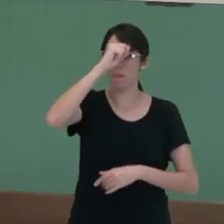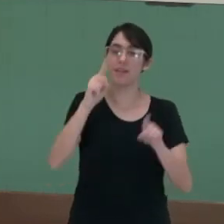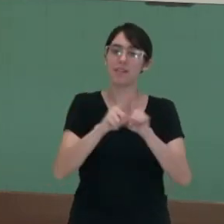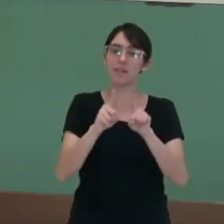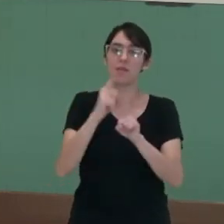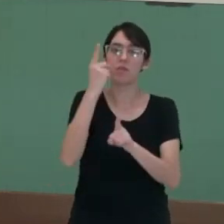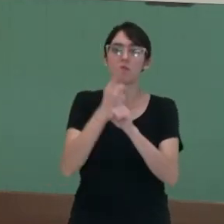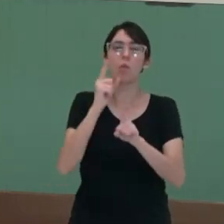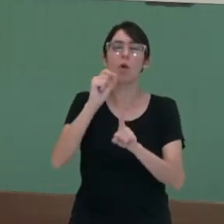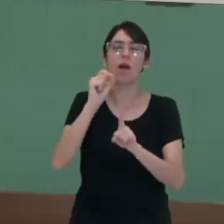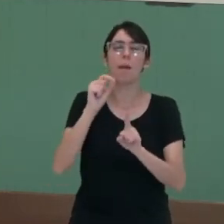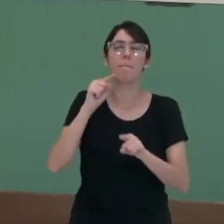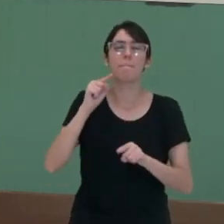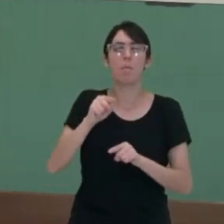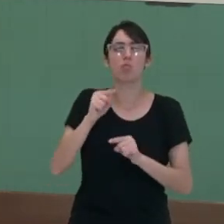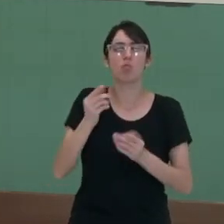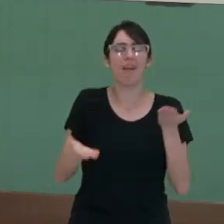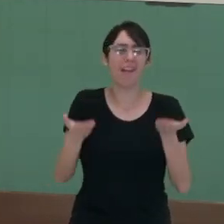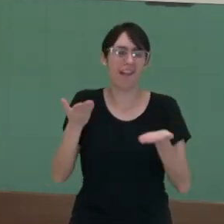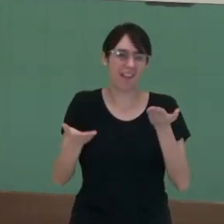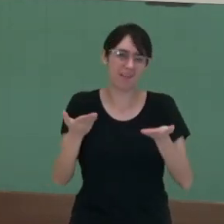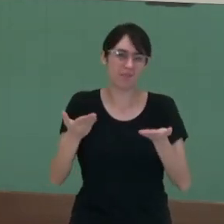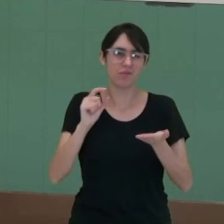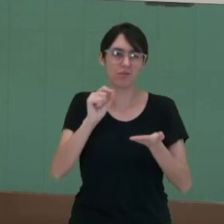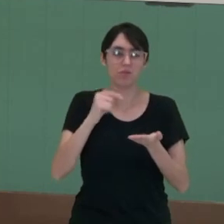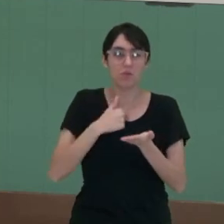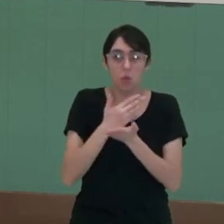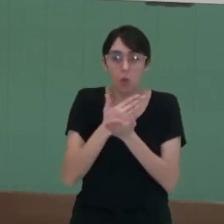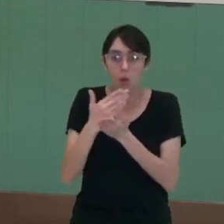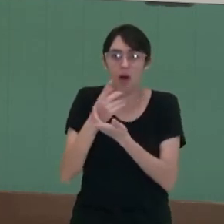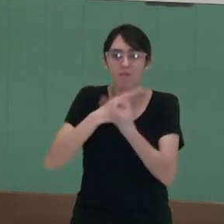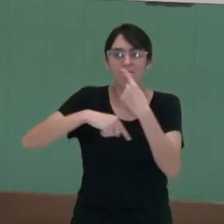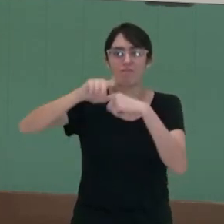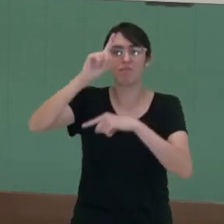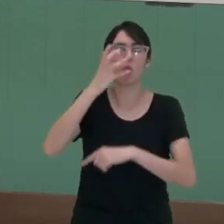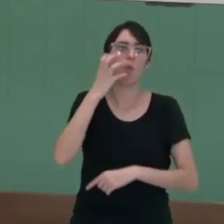ponto de equilíbrio, ou seja, quando a gente começa a ter